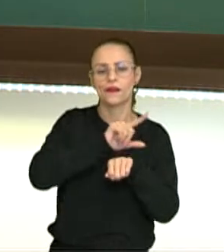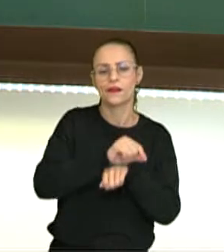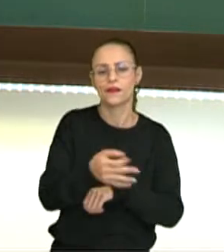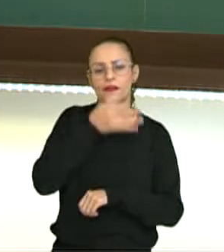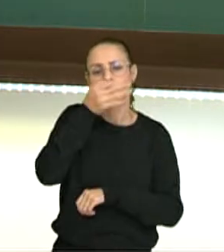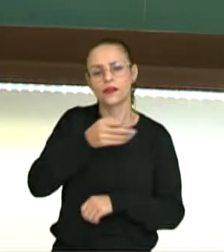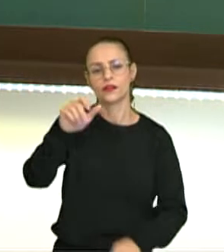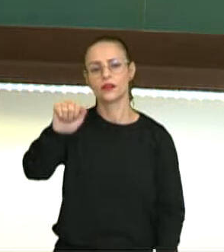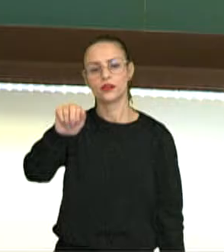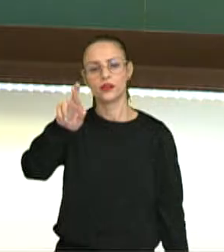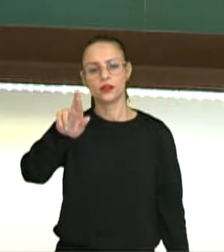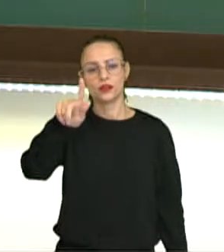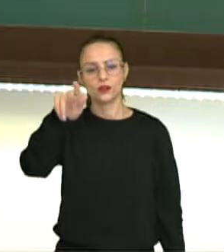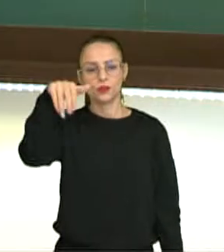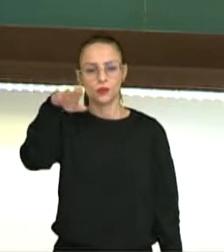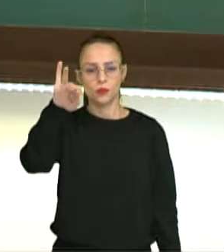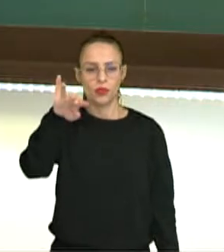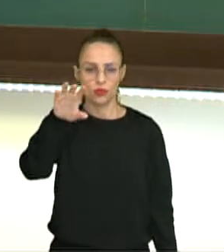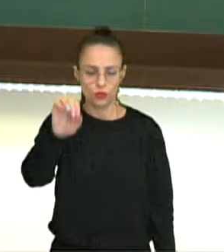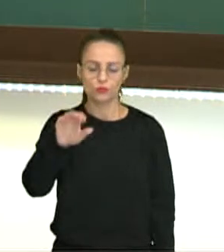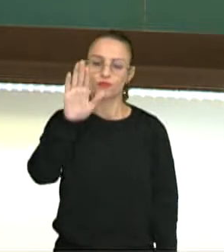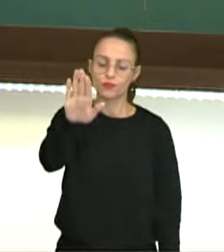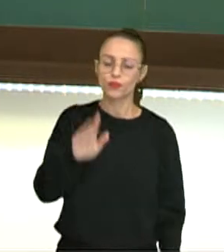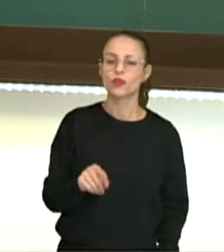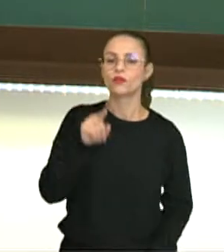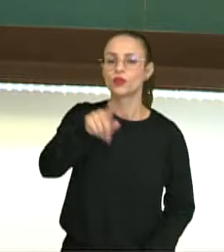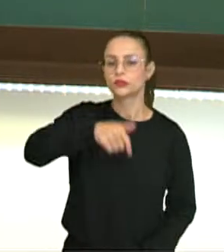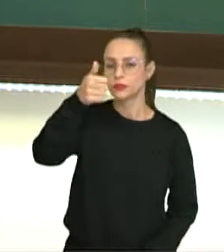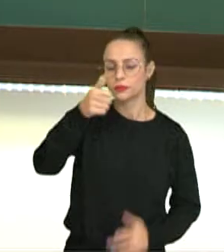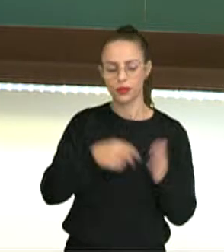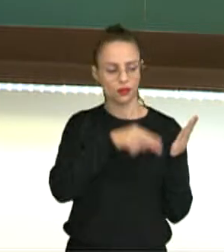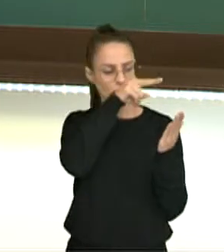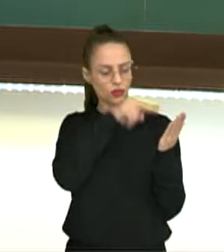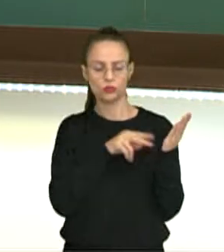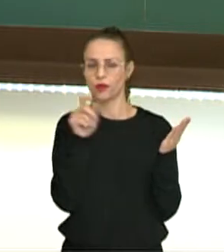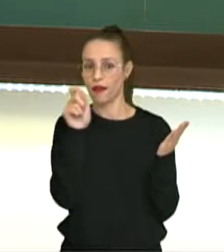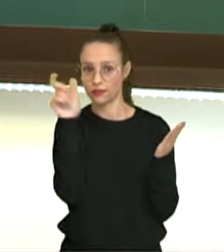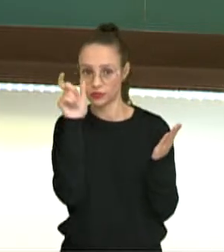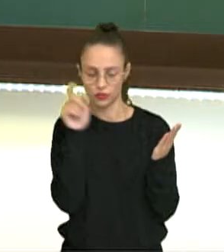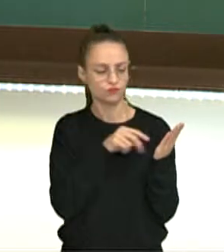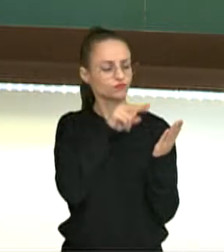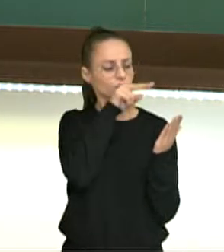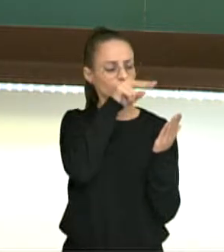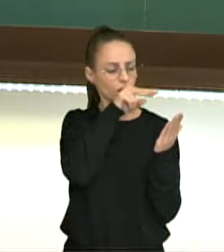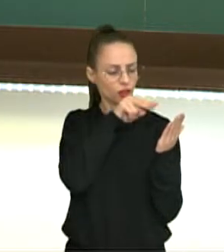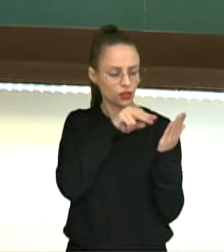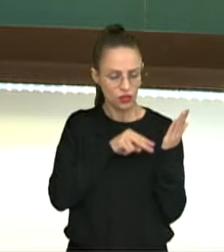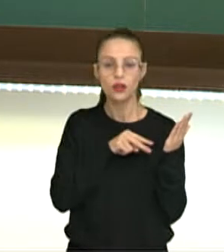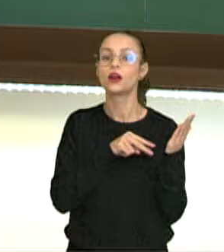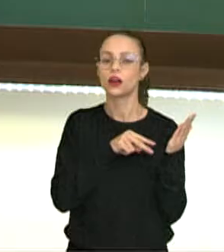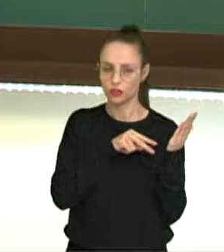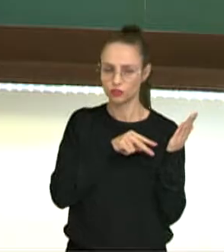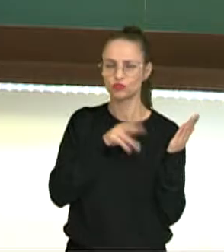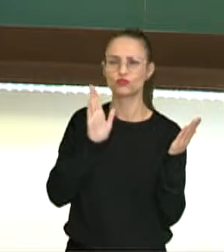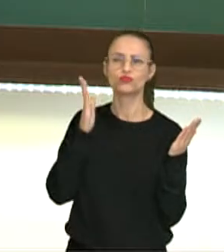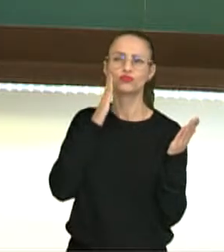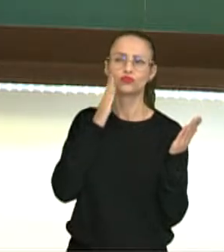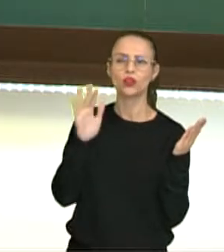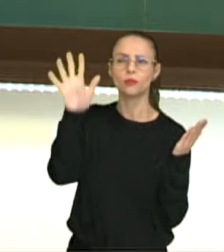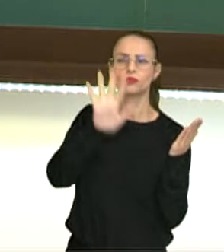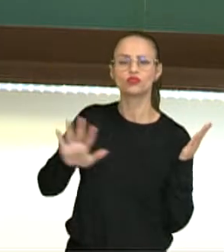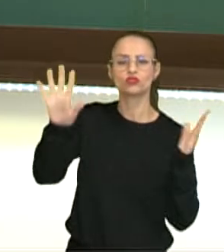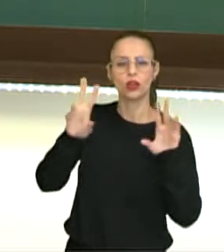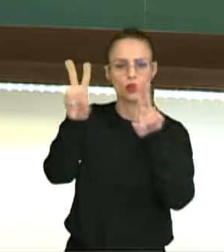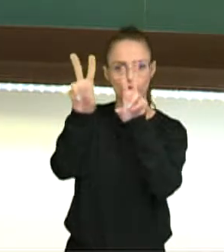observar aqui. Faça uma primeira leitura atenciosa do texto, a fim de saber o assunto geral dele. Então,